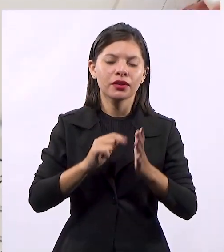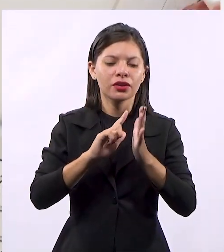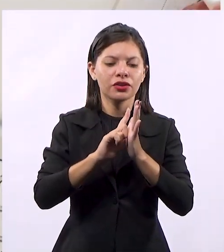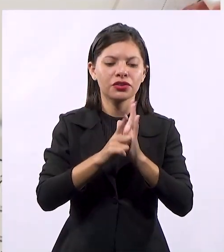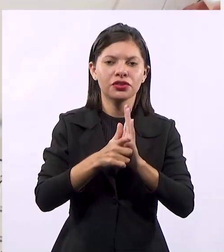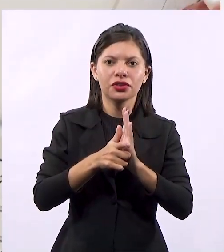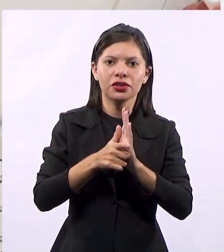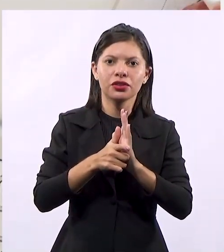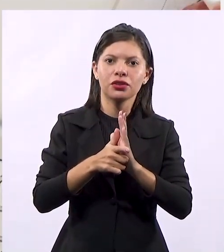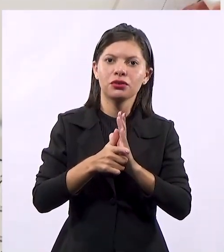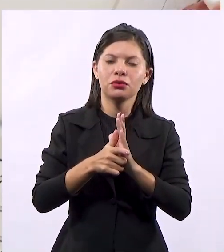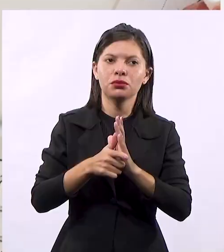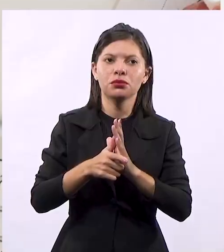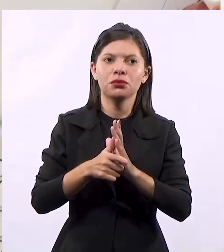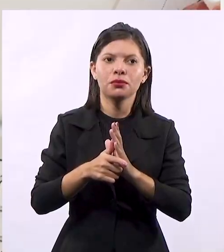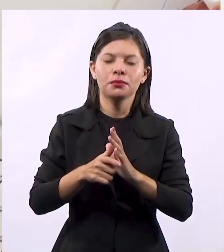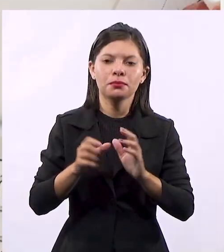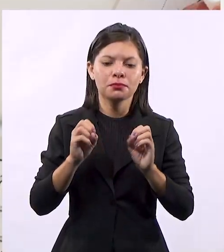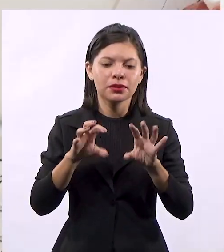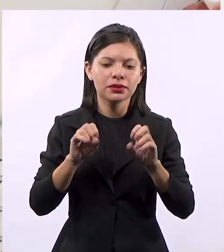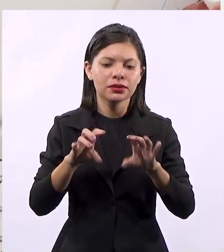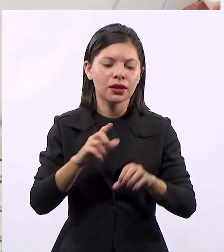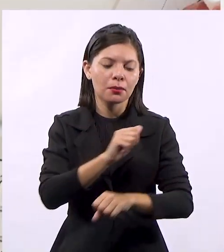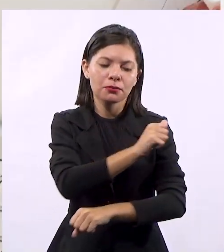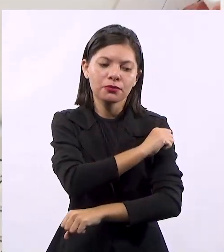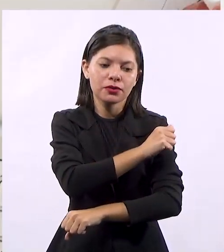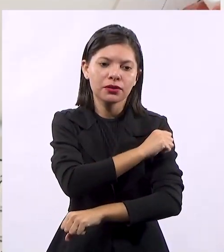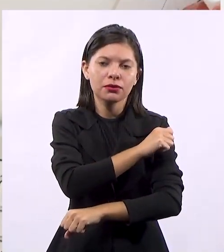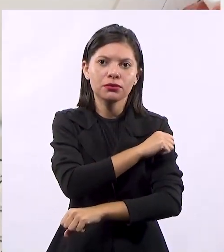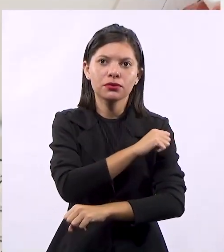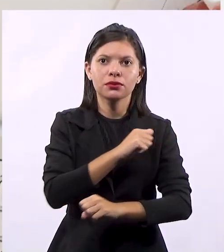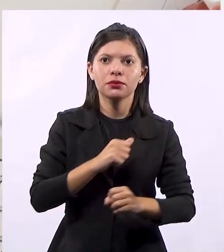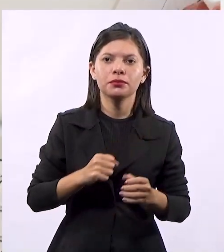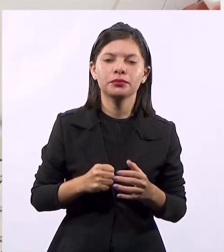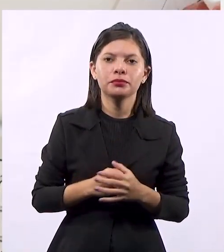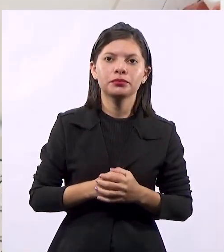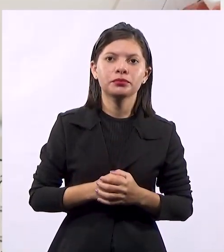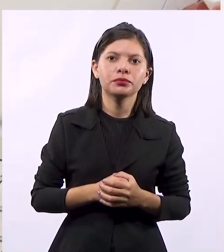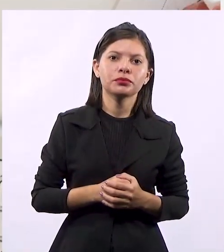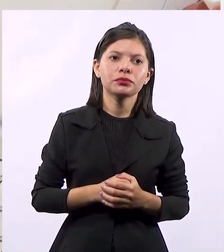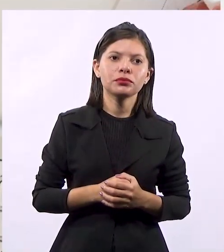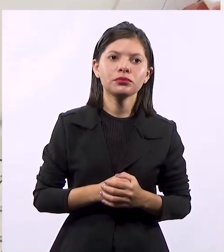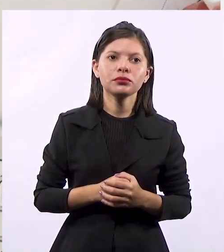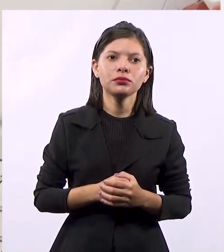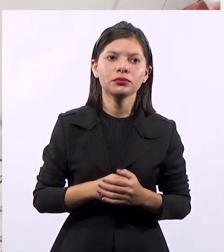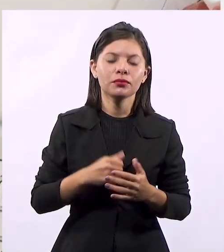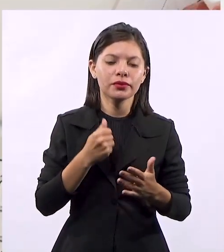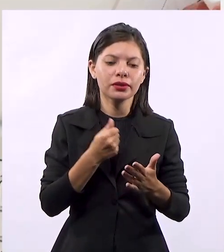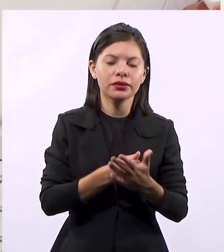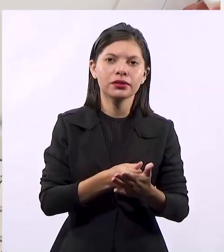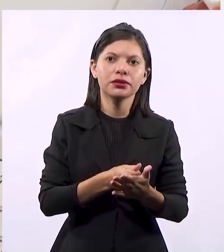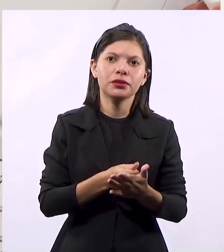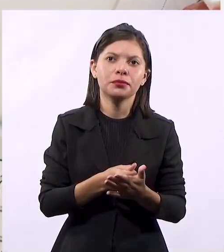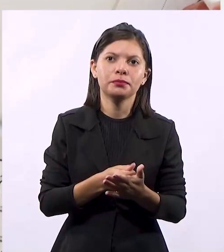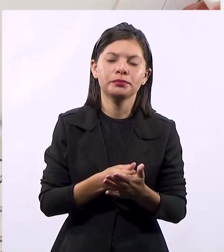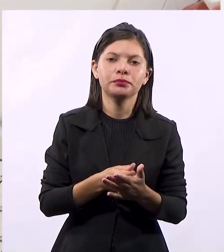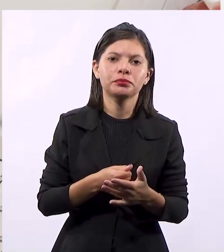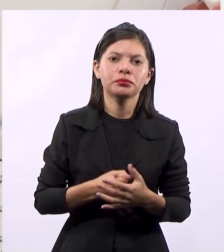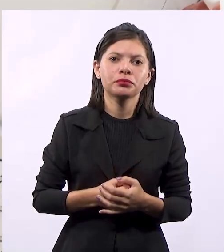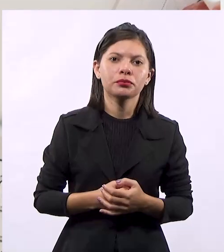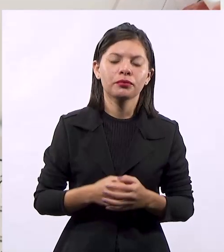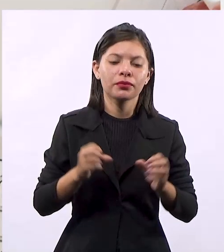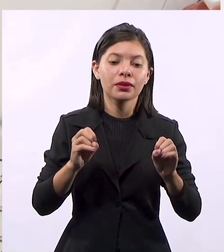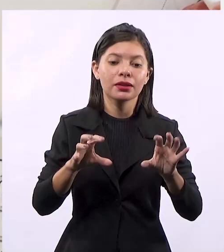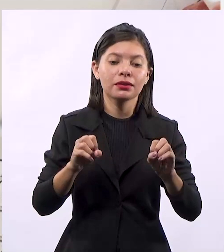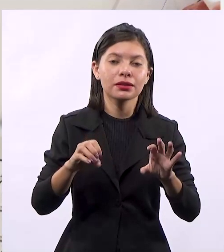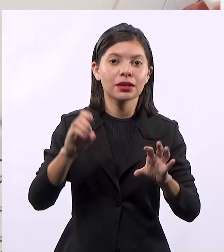prol da manutenção da paz. E o 3, os pais têm prioridade de direito na escolha do gênero de instrução que